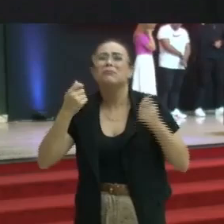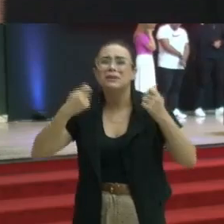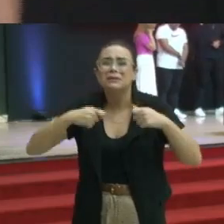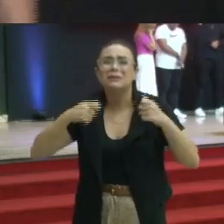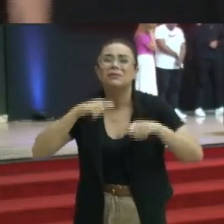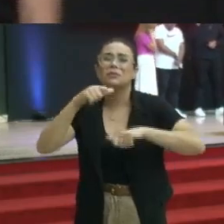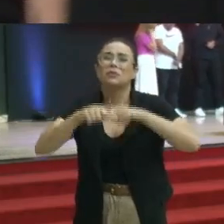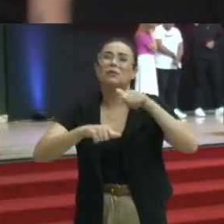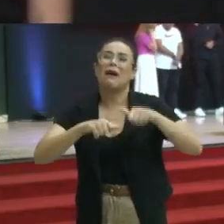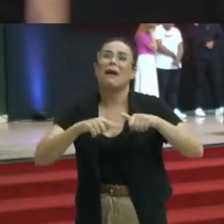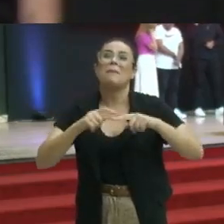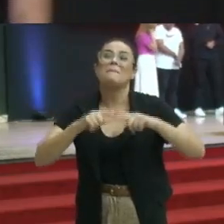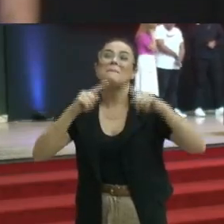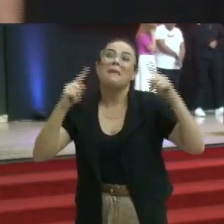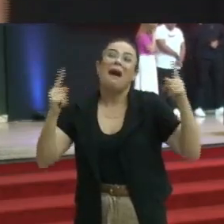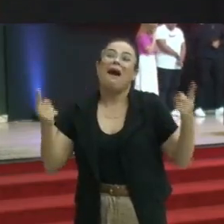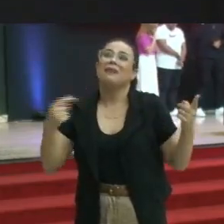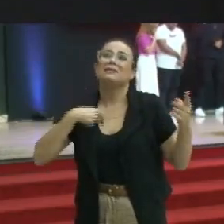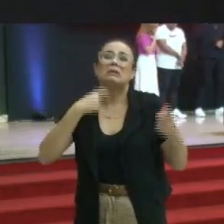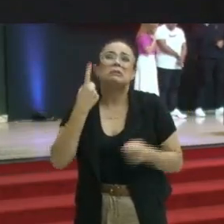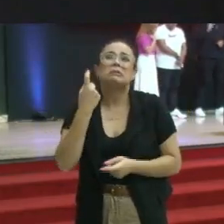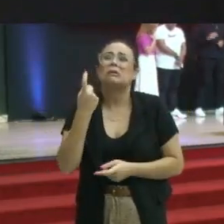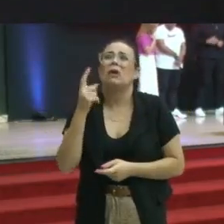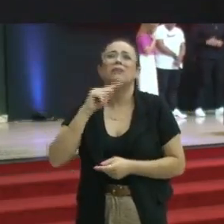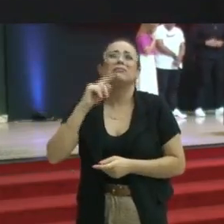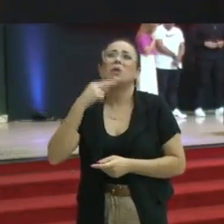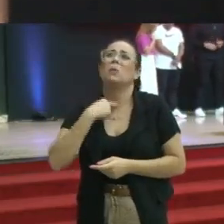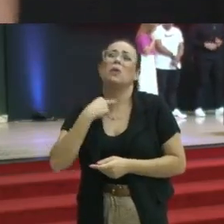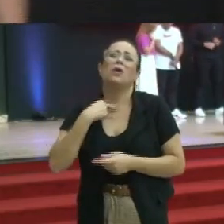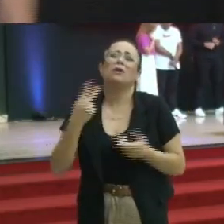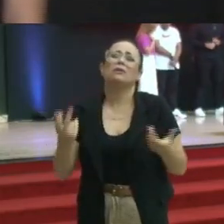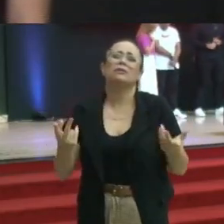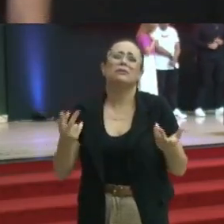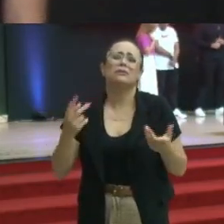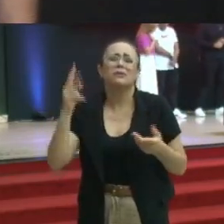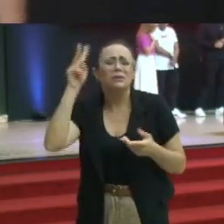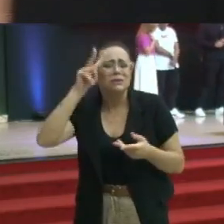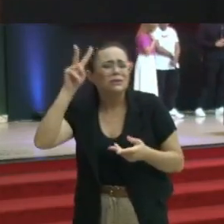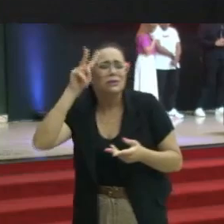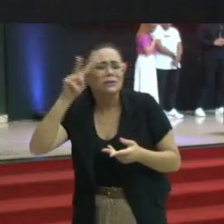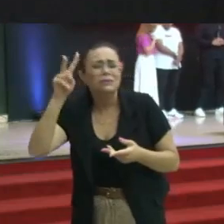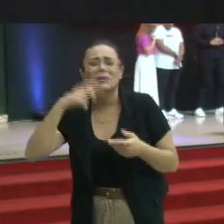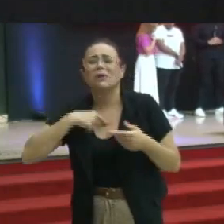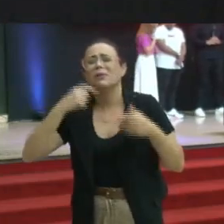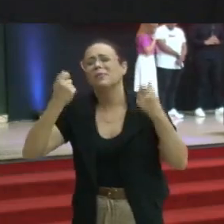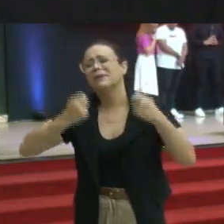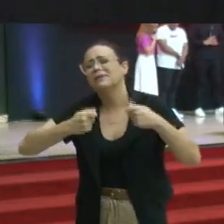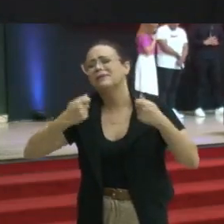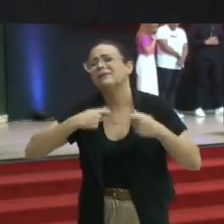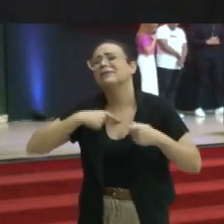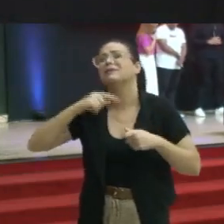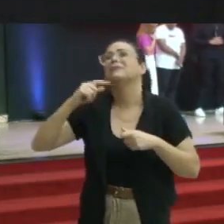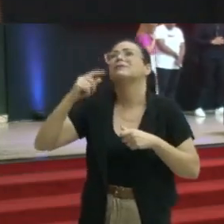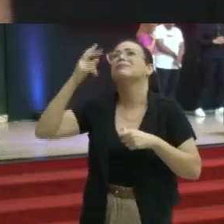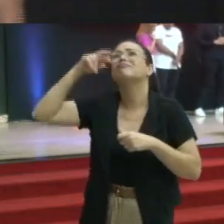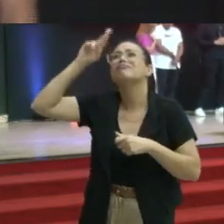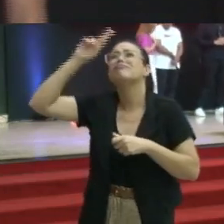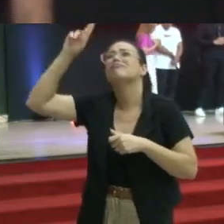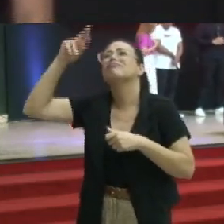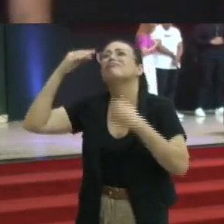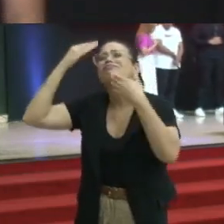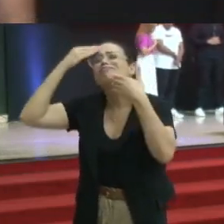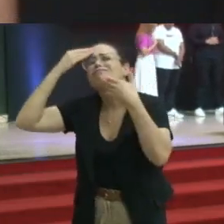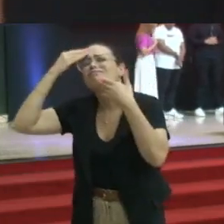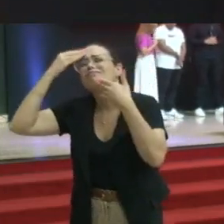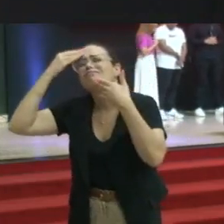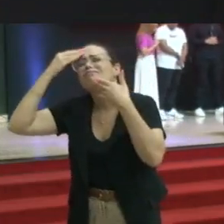pastor. Eu preciso mudar em alguma área da minha história e não consigo. Senhor, nós oramos nesta noite